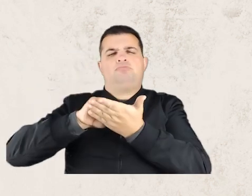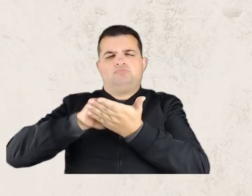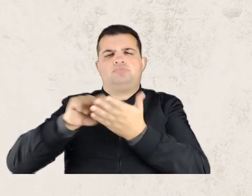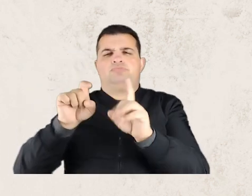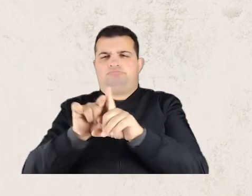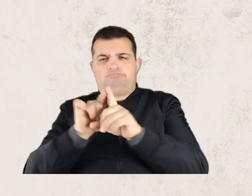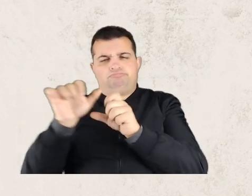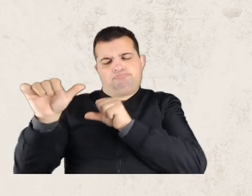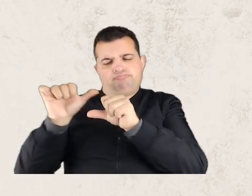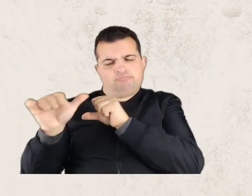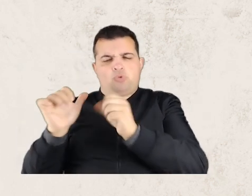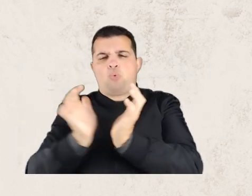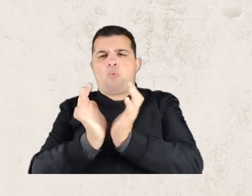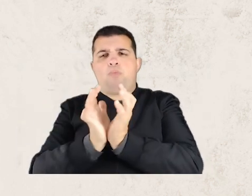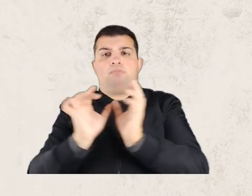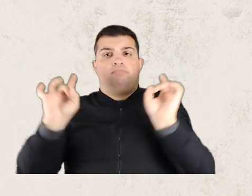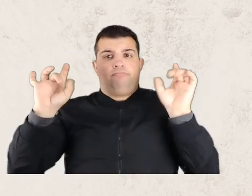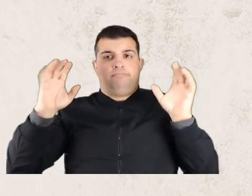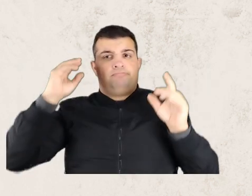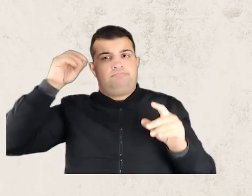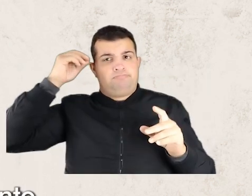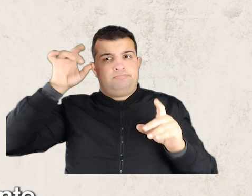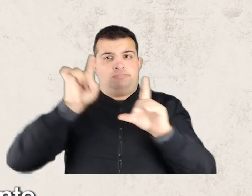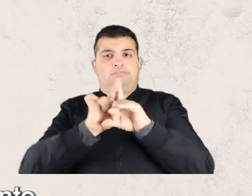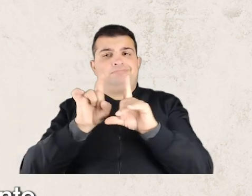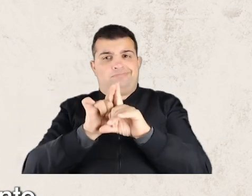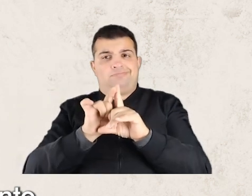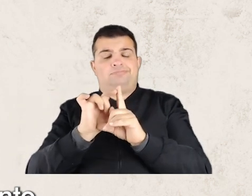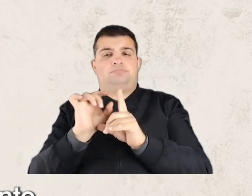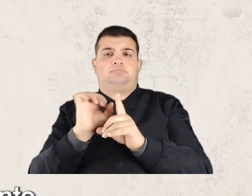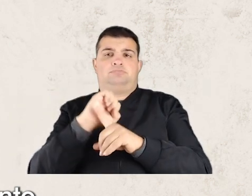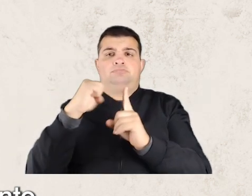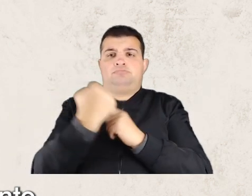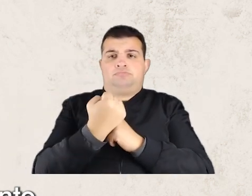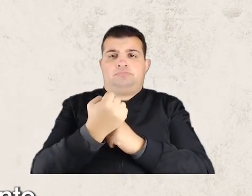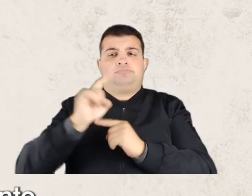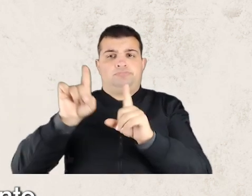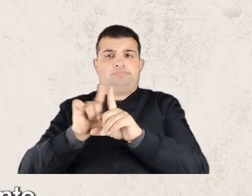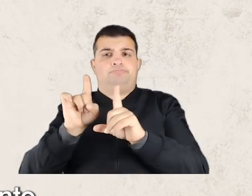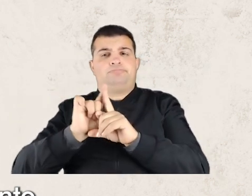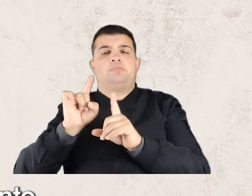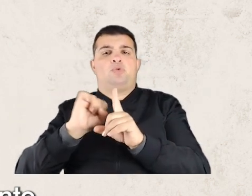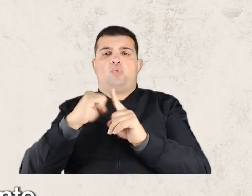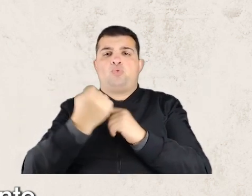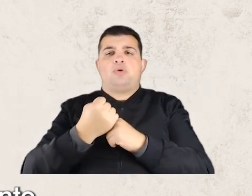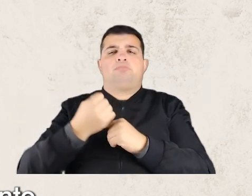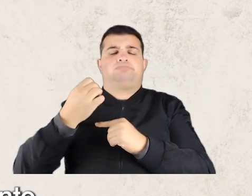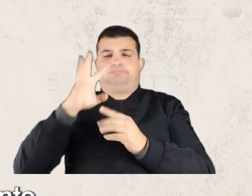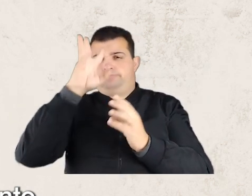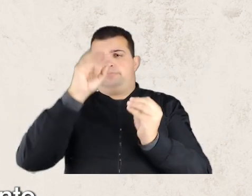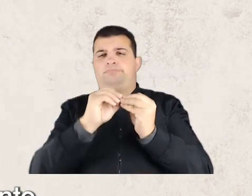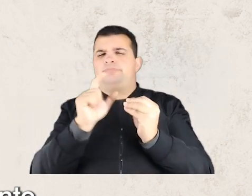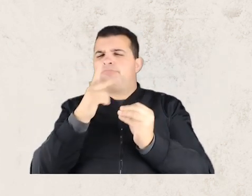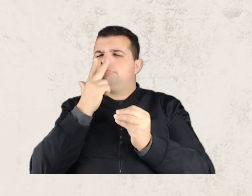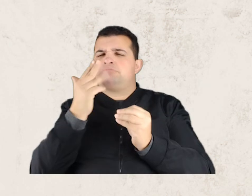o folclore negro no Brasil, e que vai colocar a psicologia social próxima também da higiene mental,